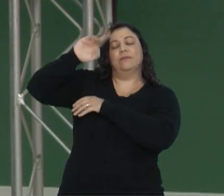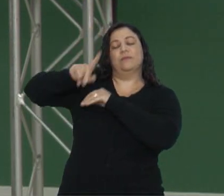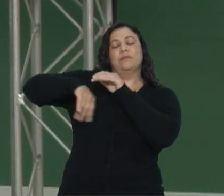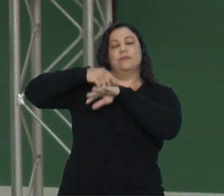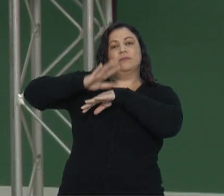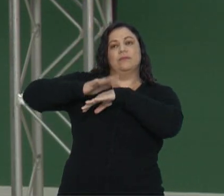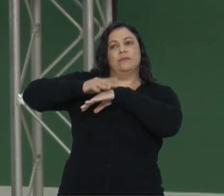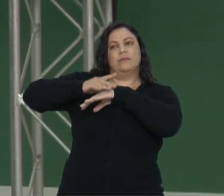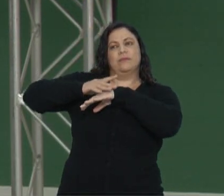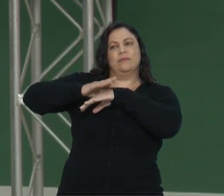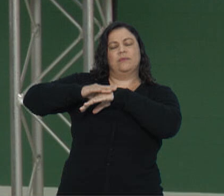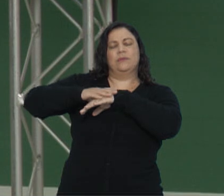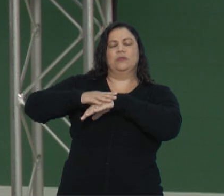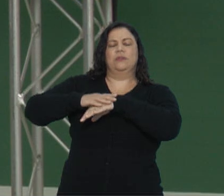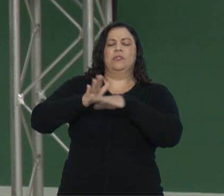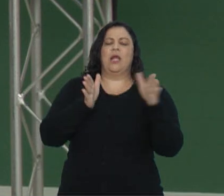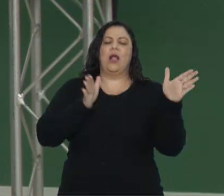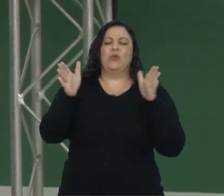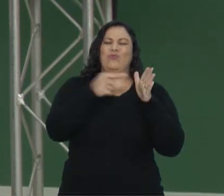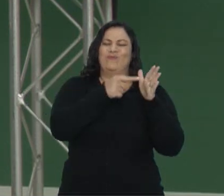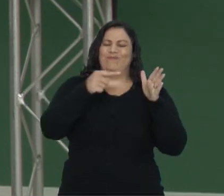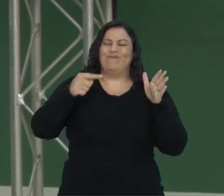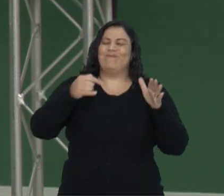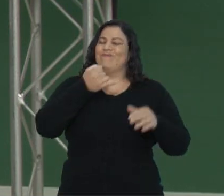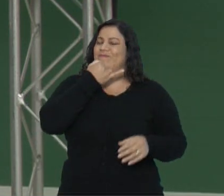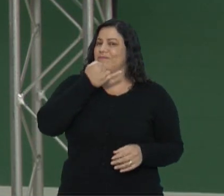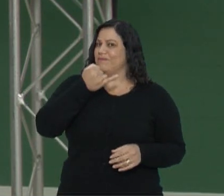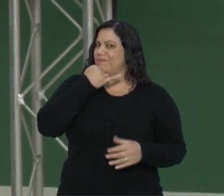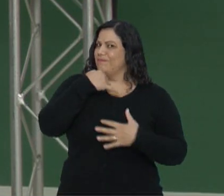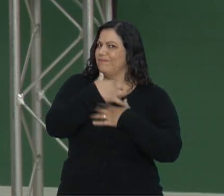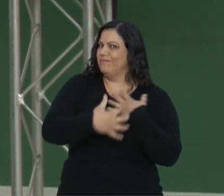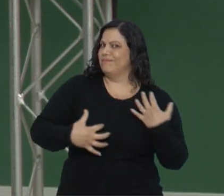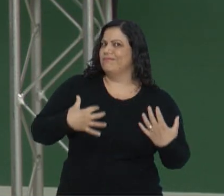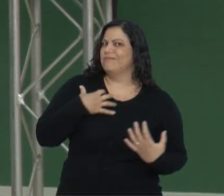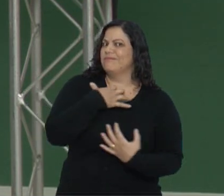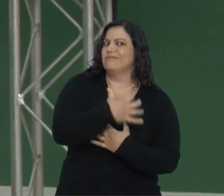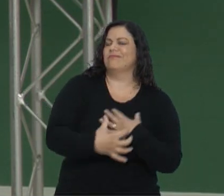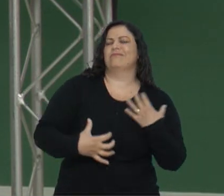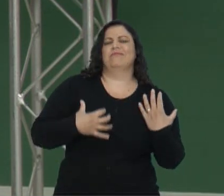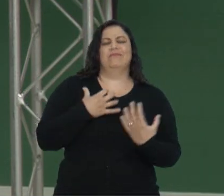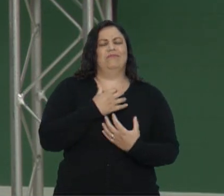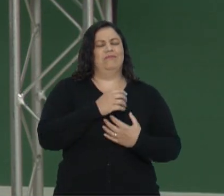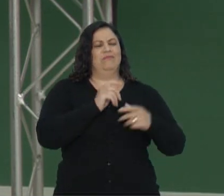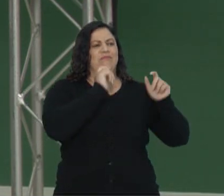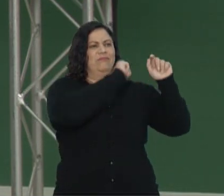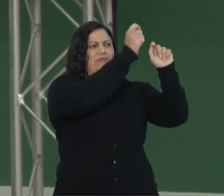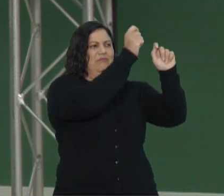período mais melancólico, a gente vai ver que algumas das esculturas em Congonhas,